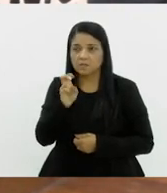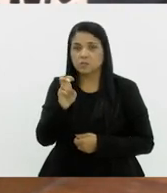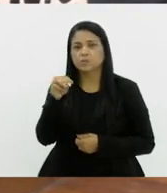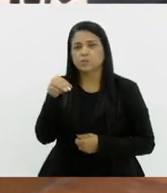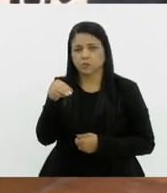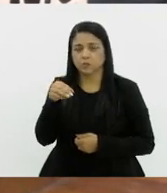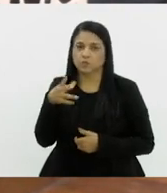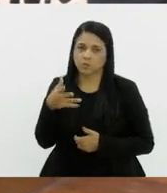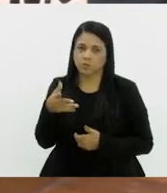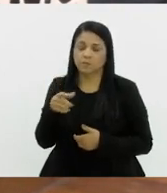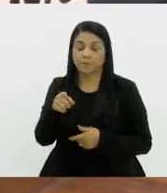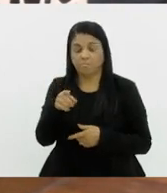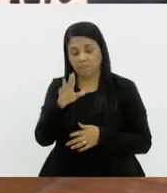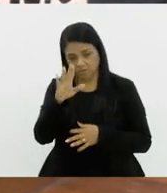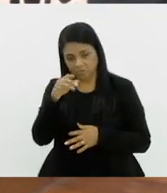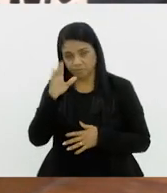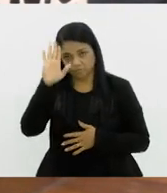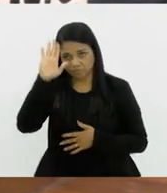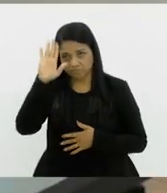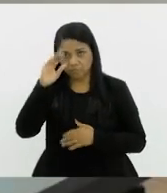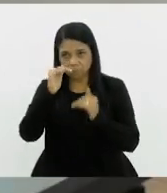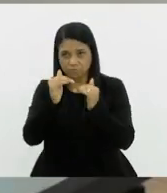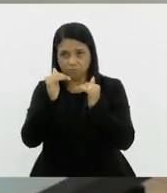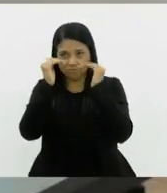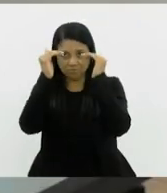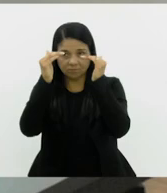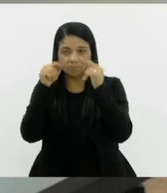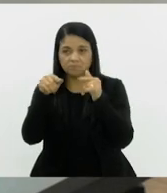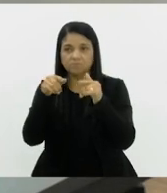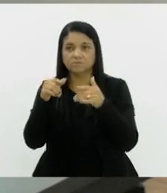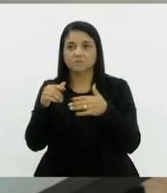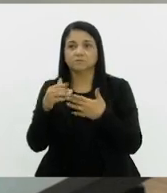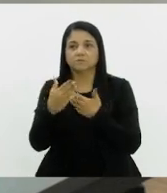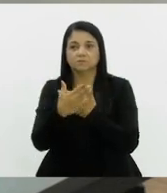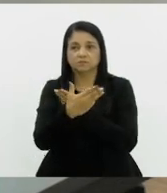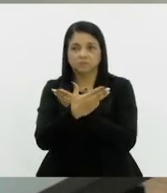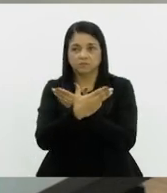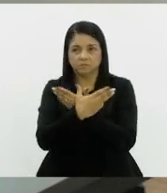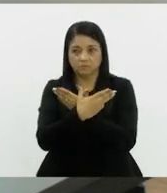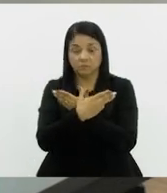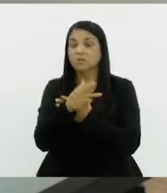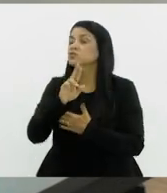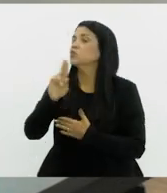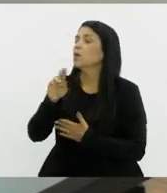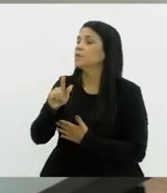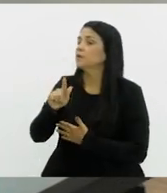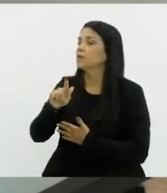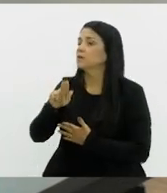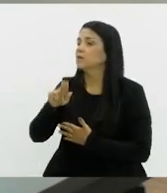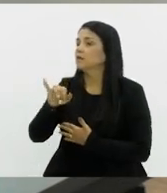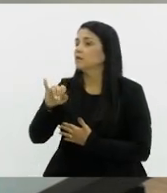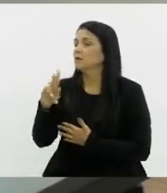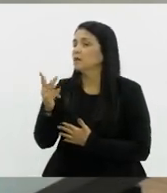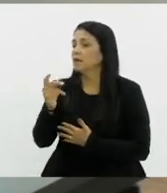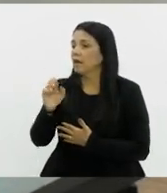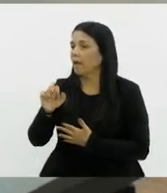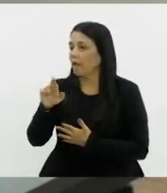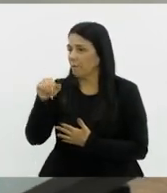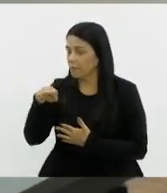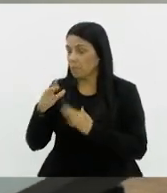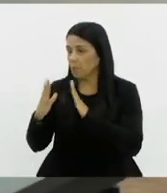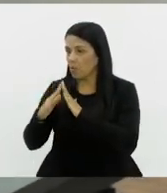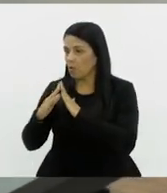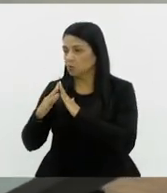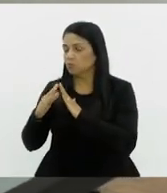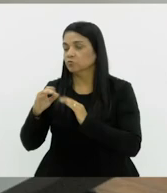não. Sobre isso, autoridade aeronáutica. Por favor, amigo. Guilherme, sou morador do Jardim Botânico. Gostaria de saber,